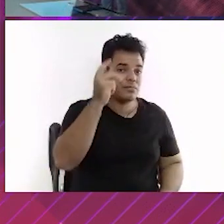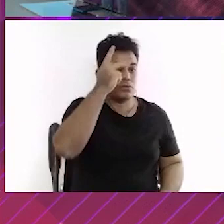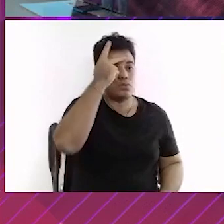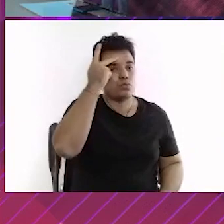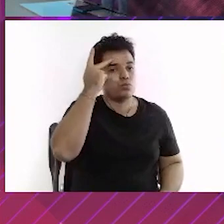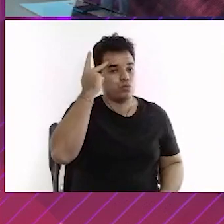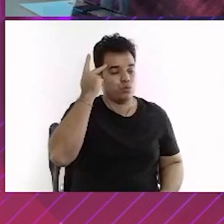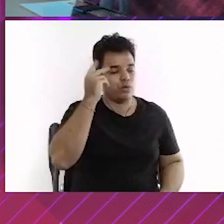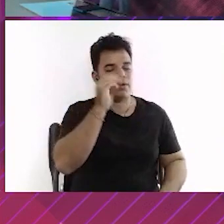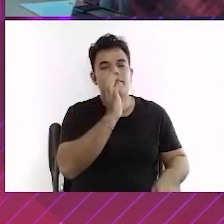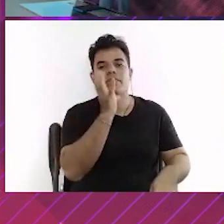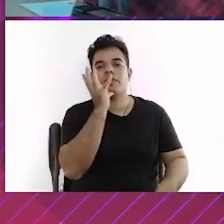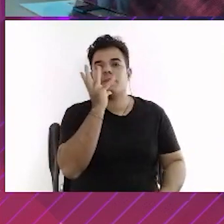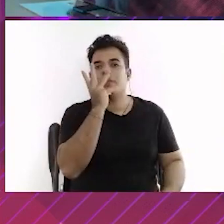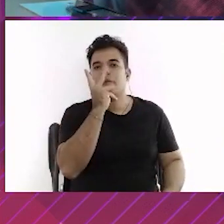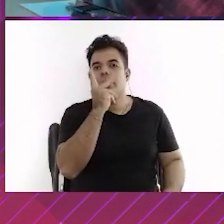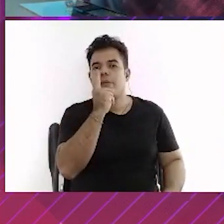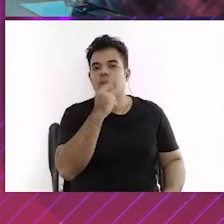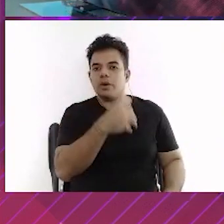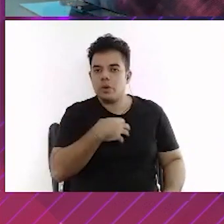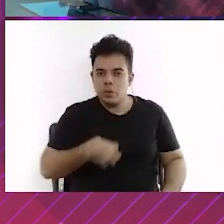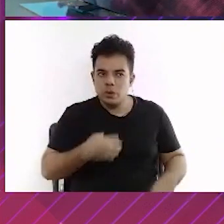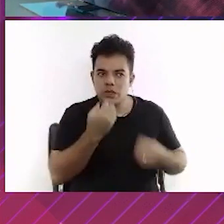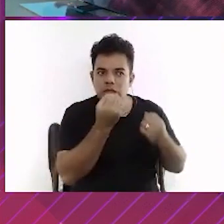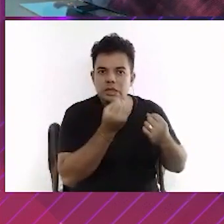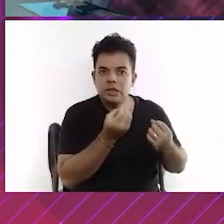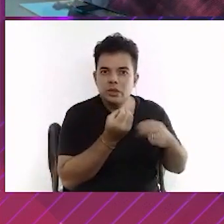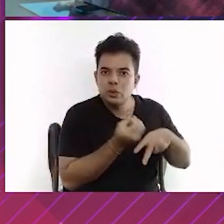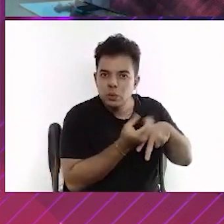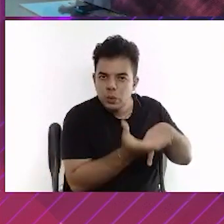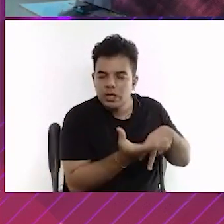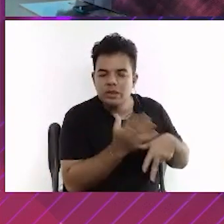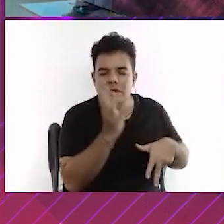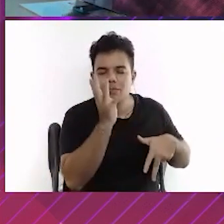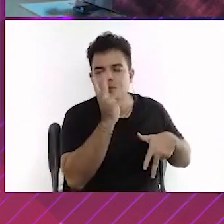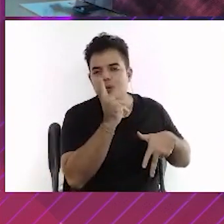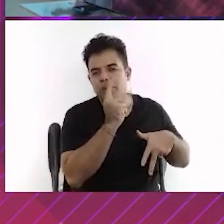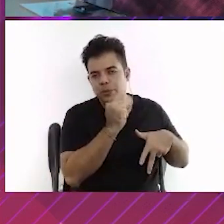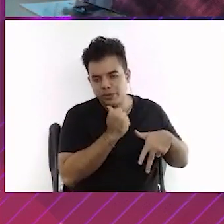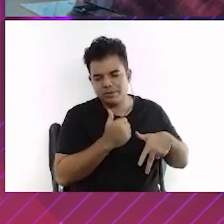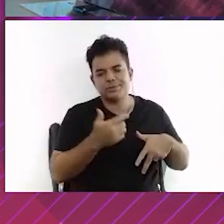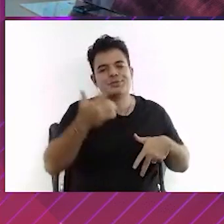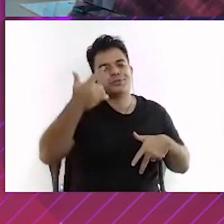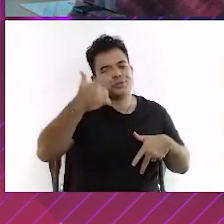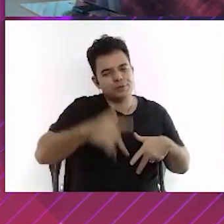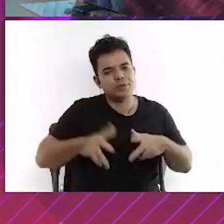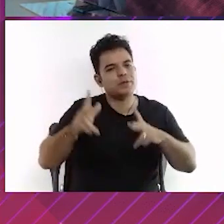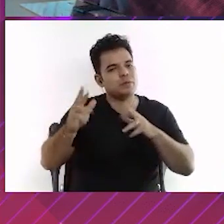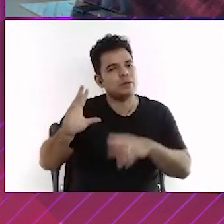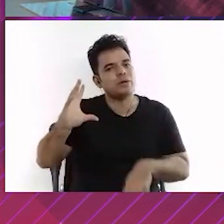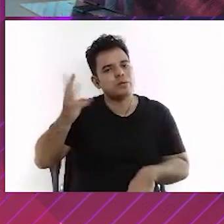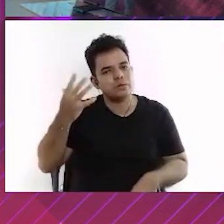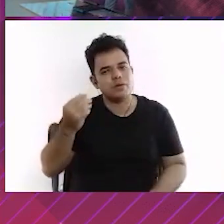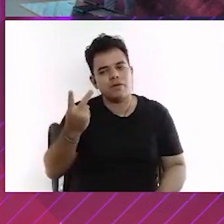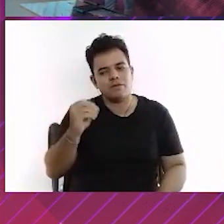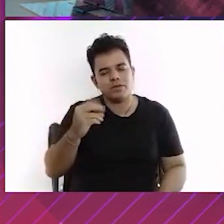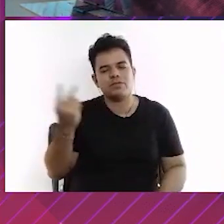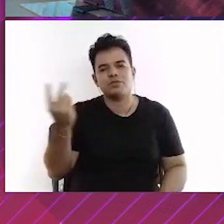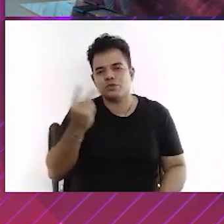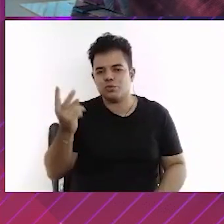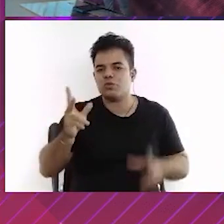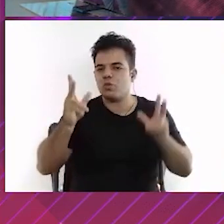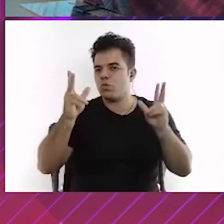em decorrência da espera por um órgão. Esse número acabou praticamente se repetindo no ano de 2022. No